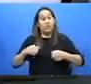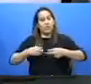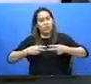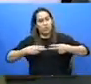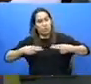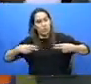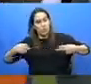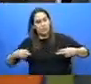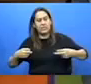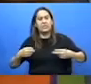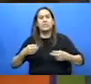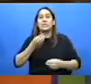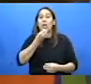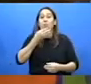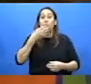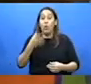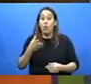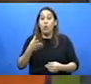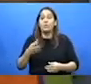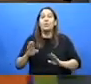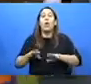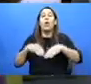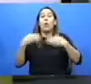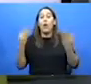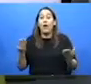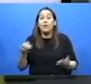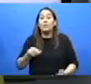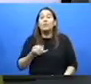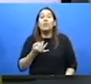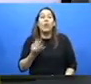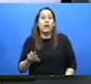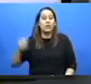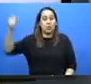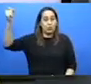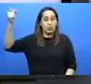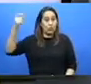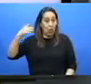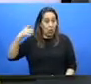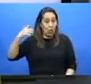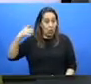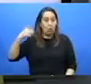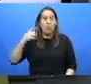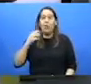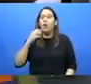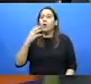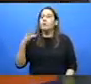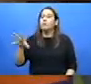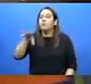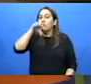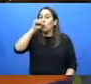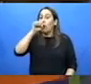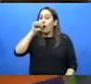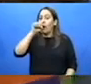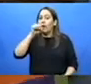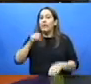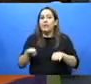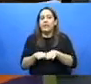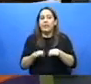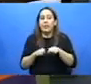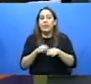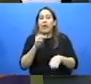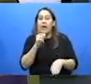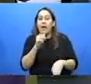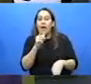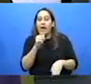ambiente. E vocês lembram quais são eles? Olha lá, a luz do sol, o ar e a água para